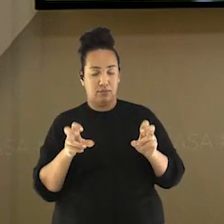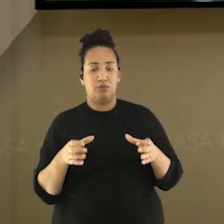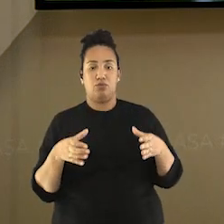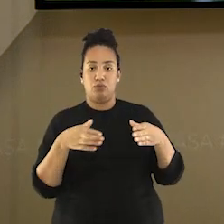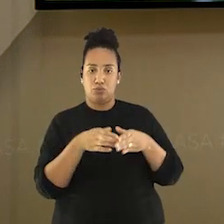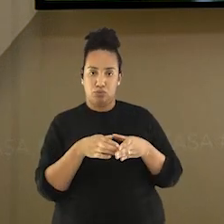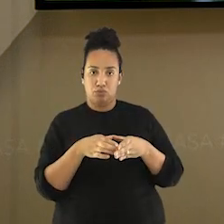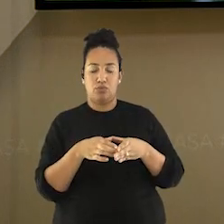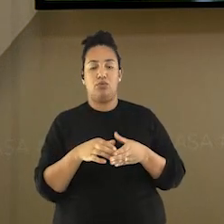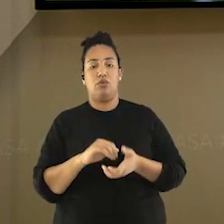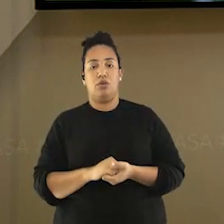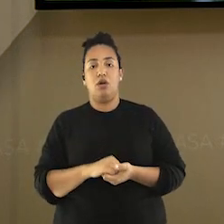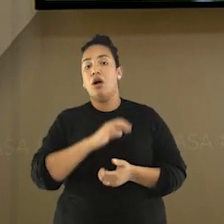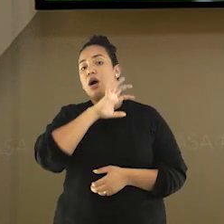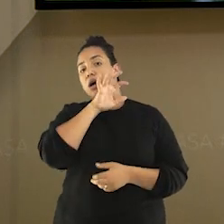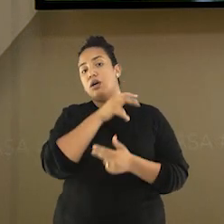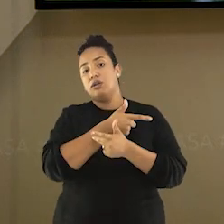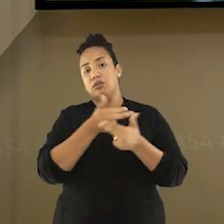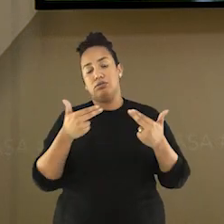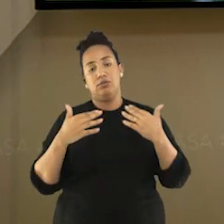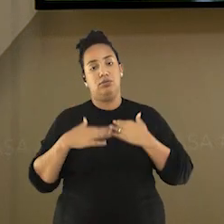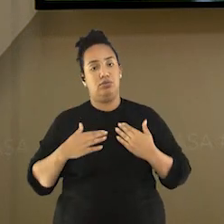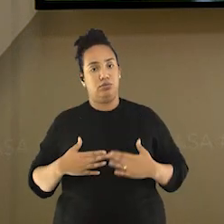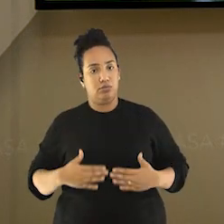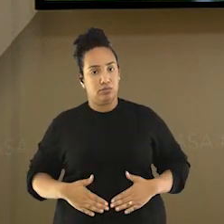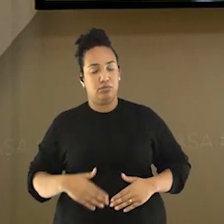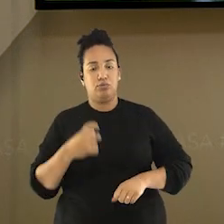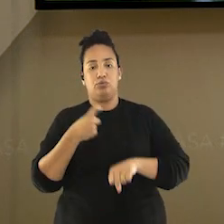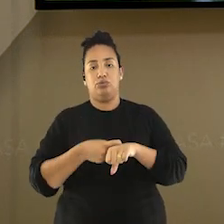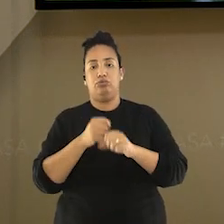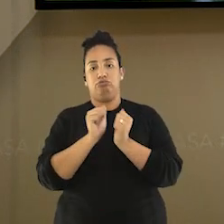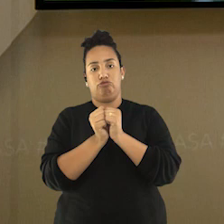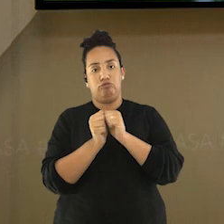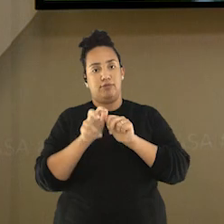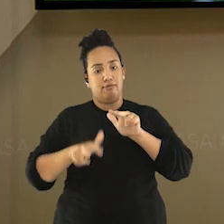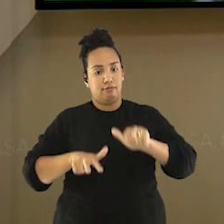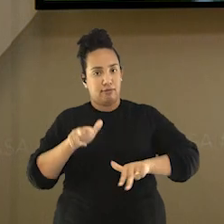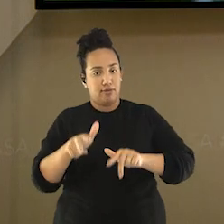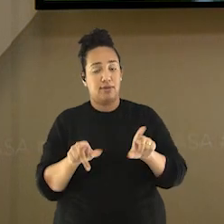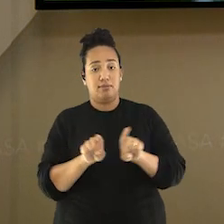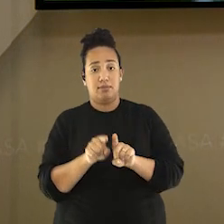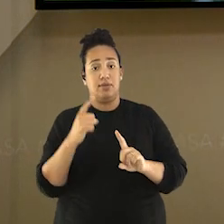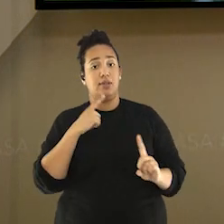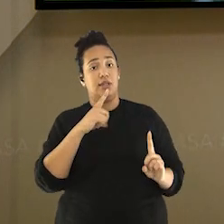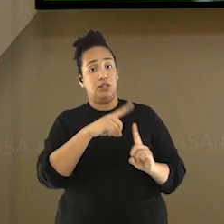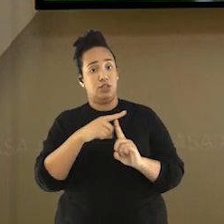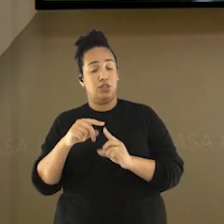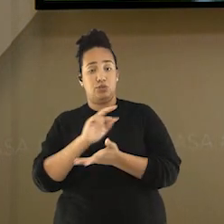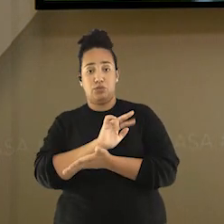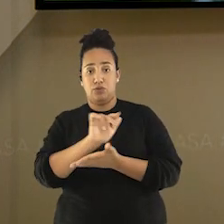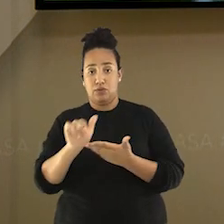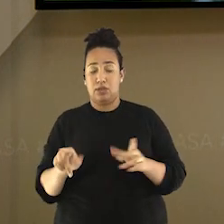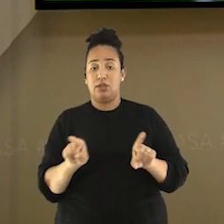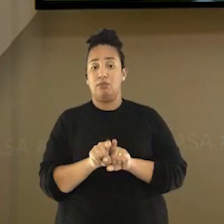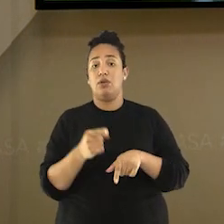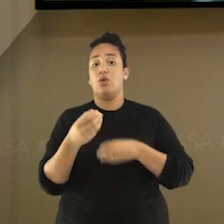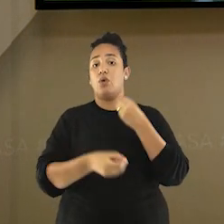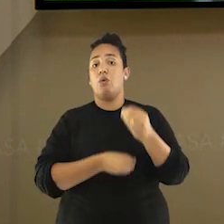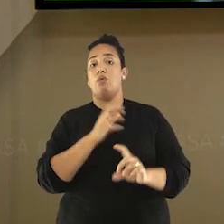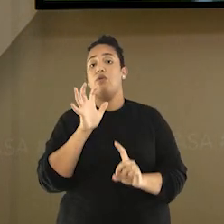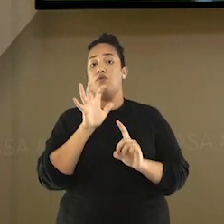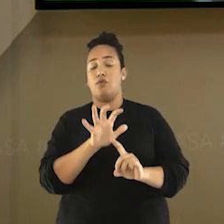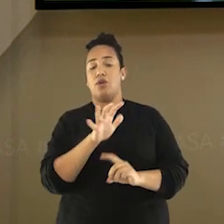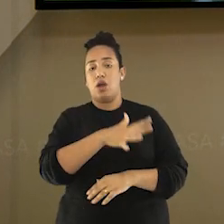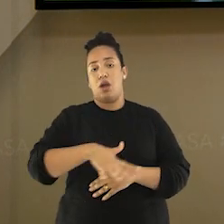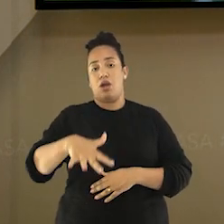artrópodes. Aprendemos sobre os diferentes tipos de artrópodes. Aprendemos sobre os artrópodes na economia e também na